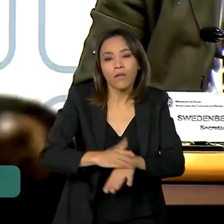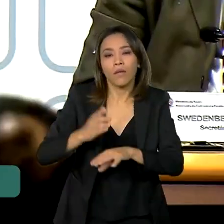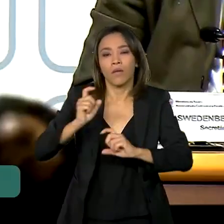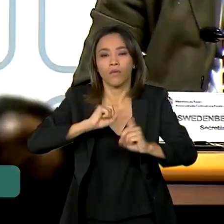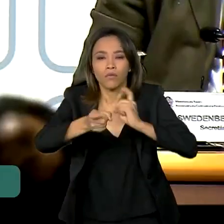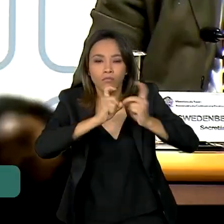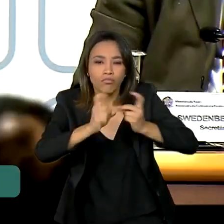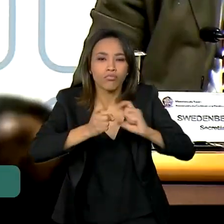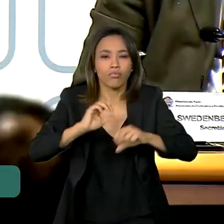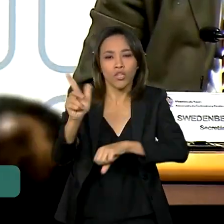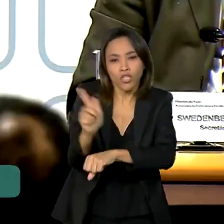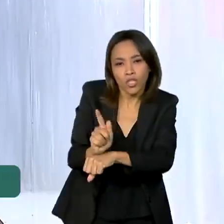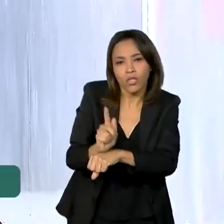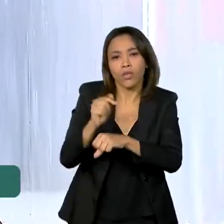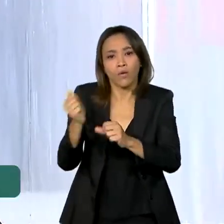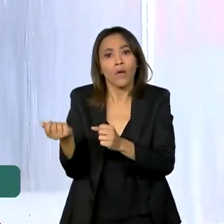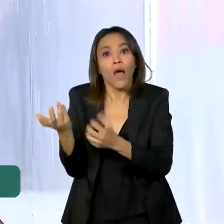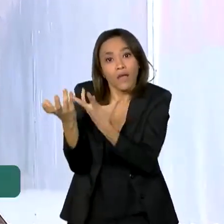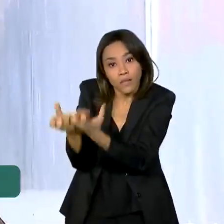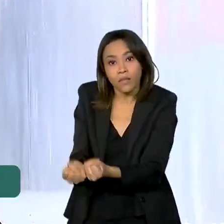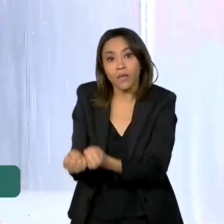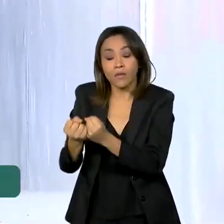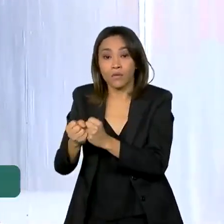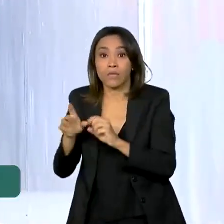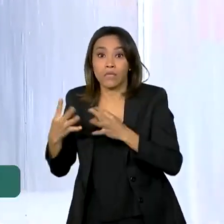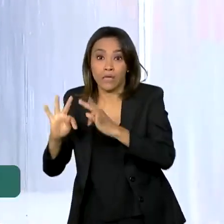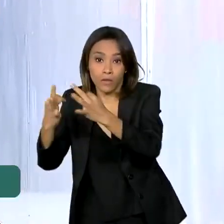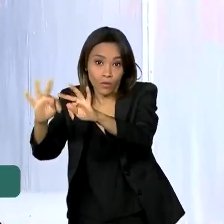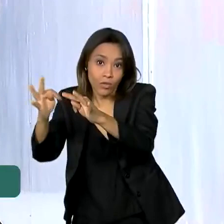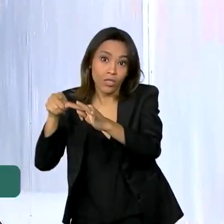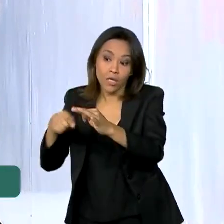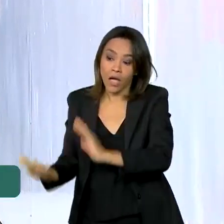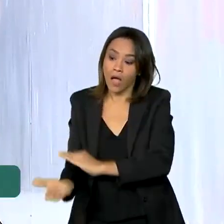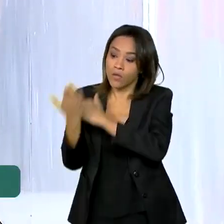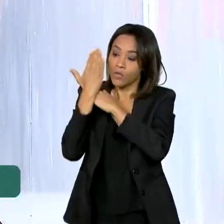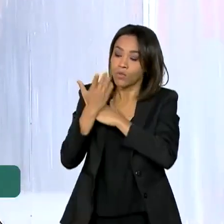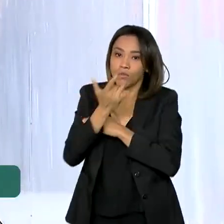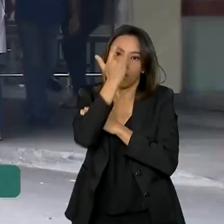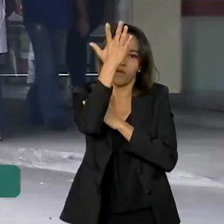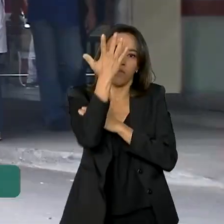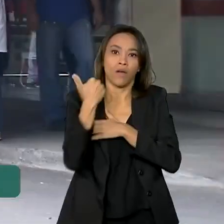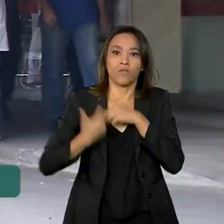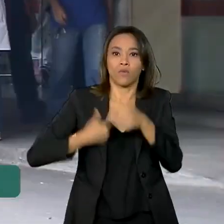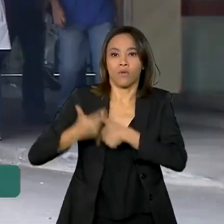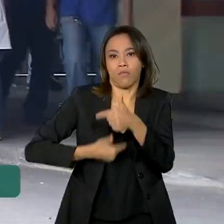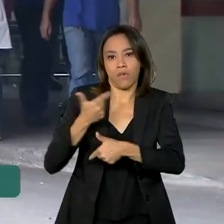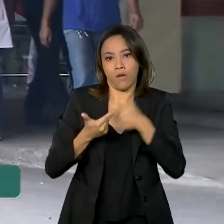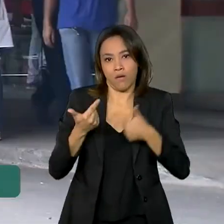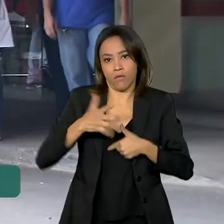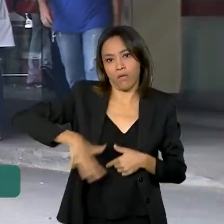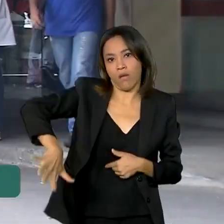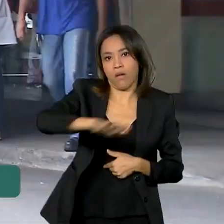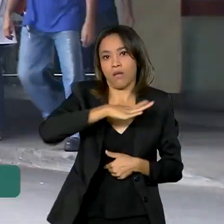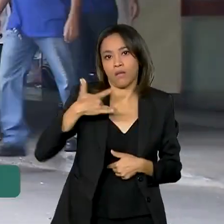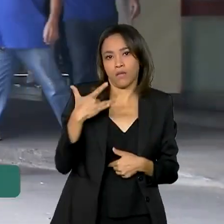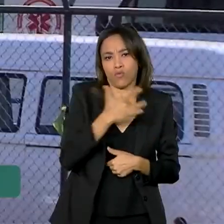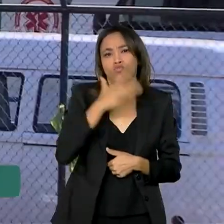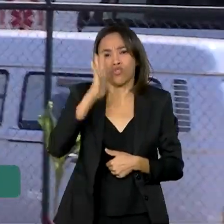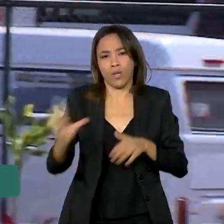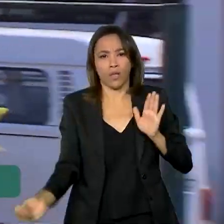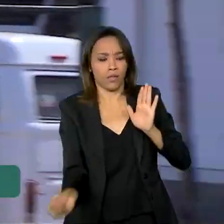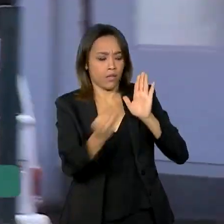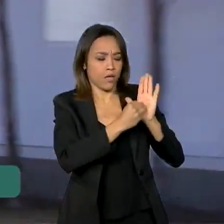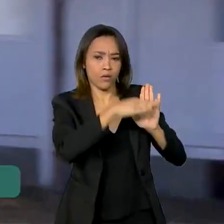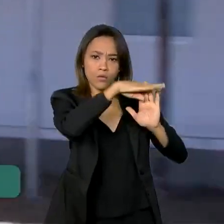adotando inovações e tecnologias que possam agilizar e facilitar o trabalho do setor. Já está previsto no novo PAC